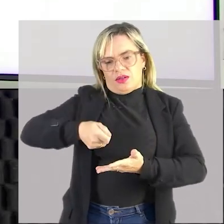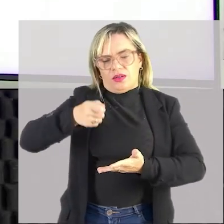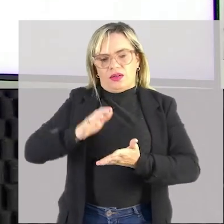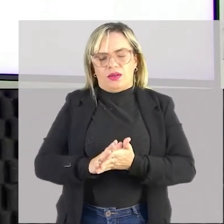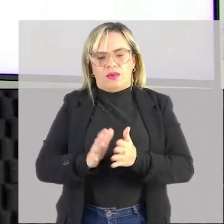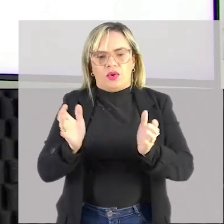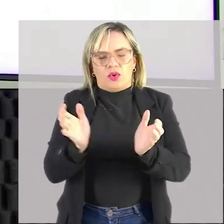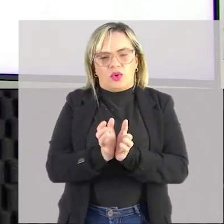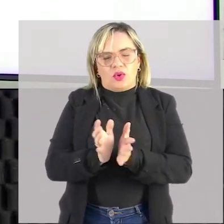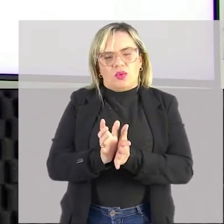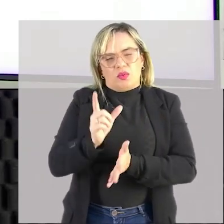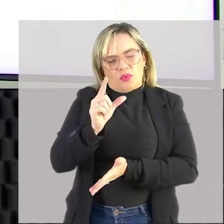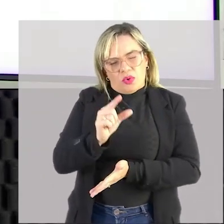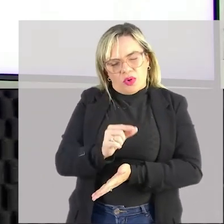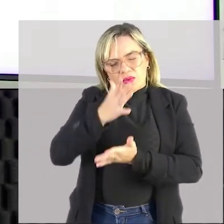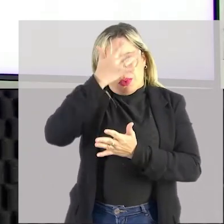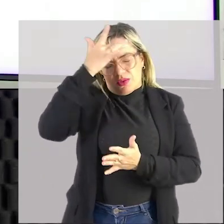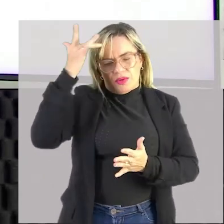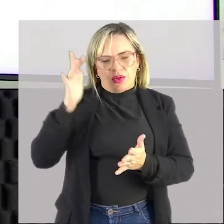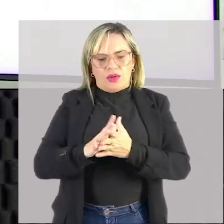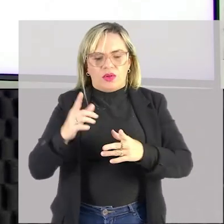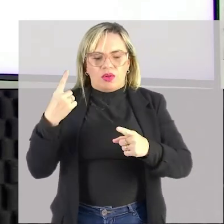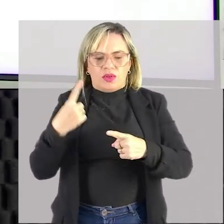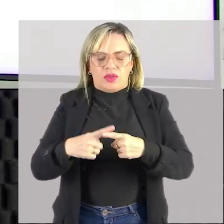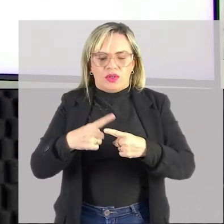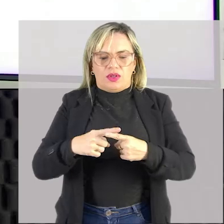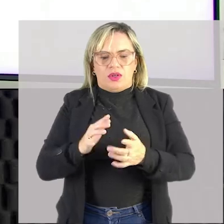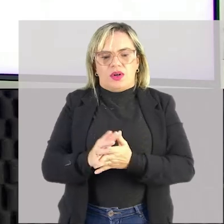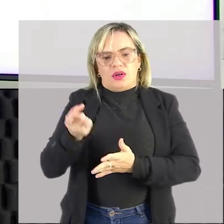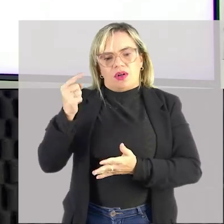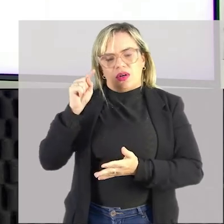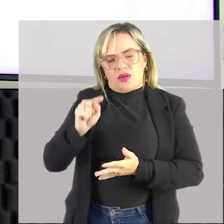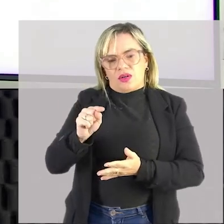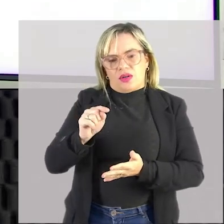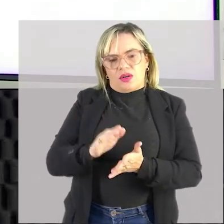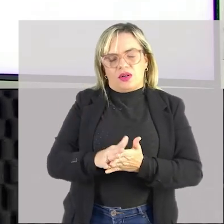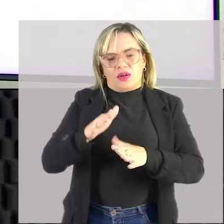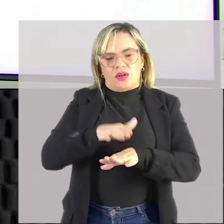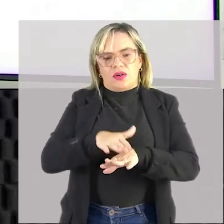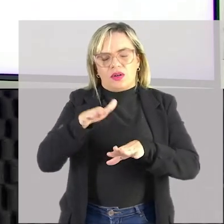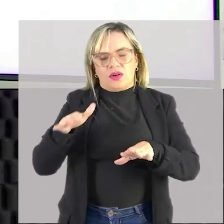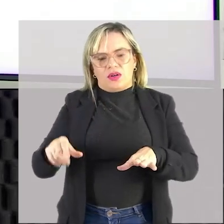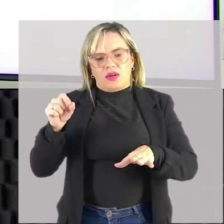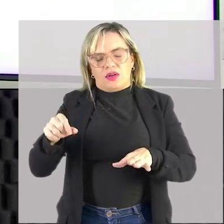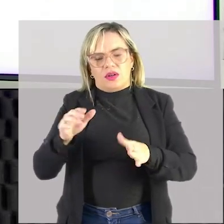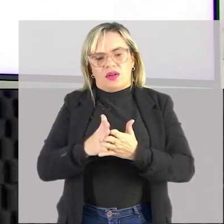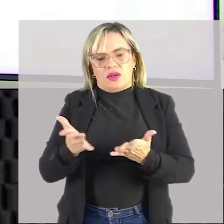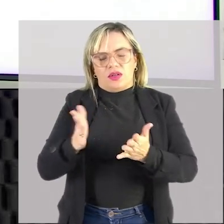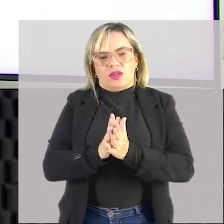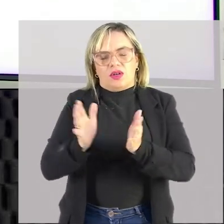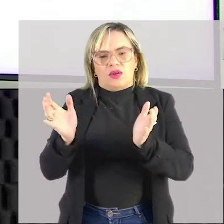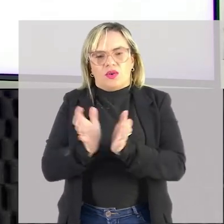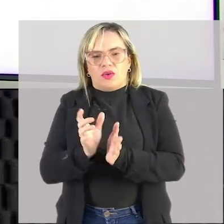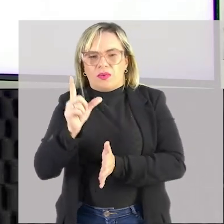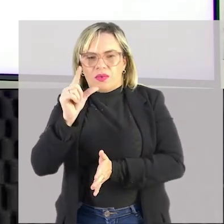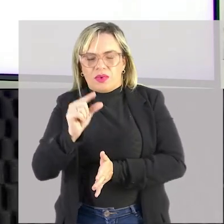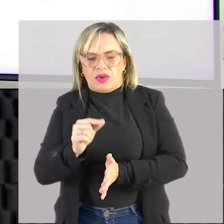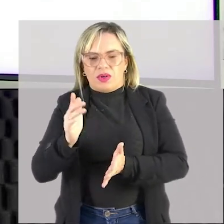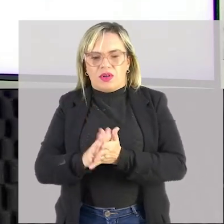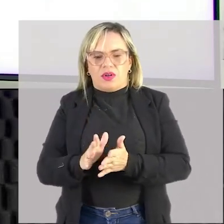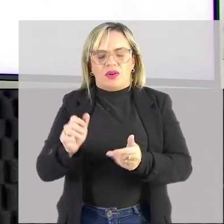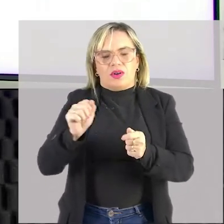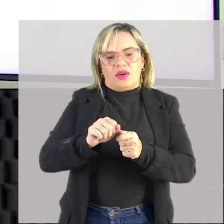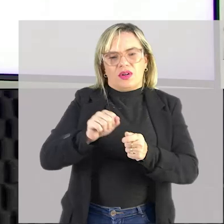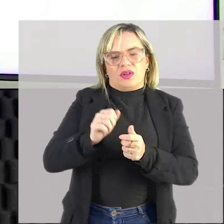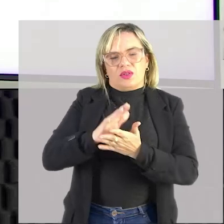uma minoria. Por quê? Porque quando você era excludente, só uma minoria decidia. E quando você faz com que as